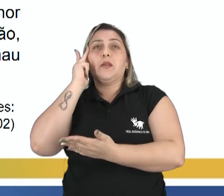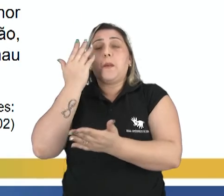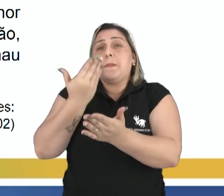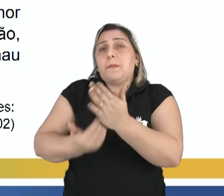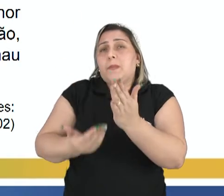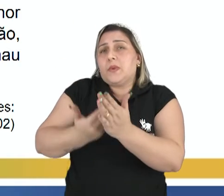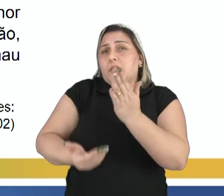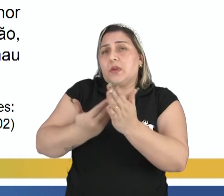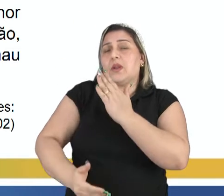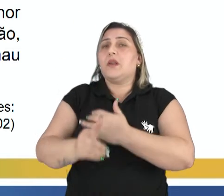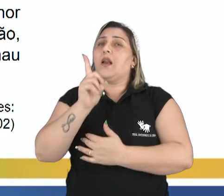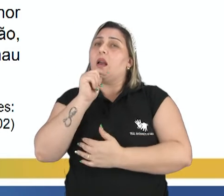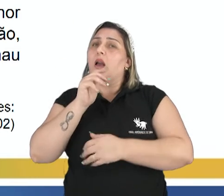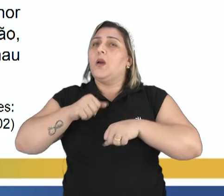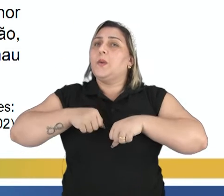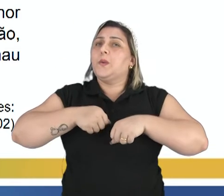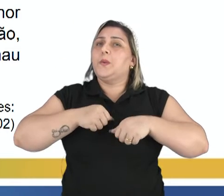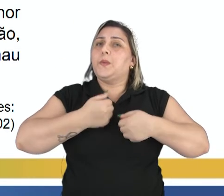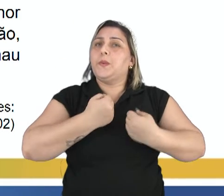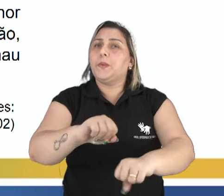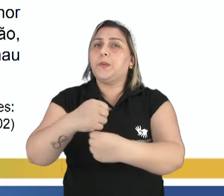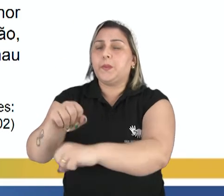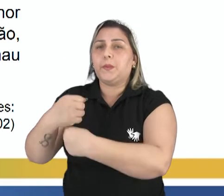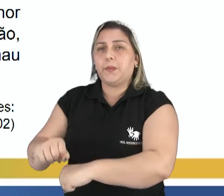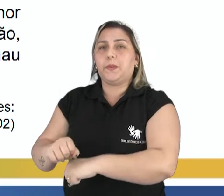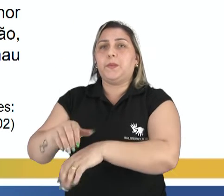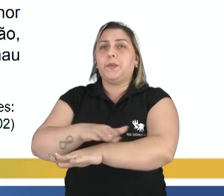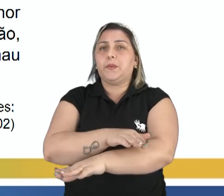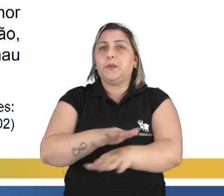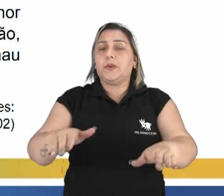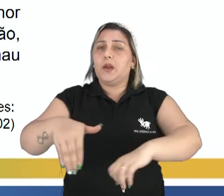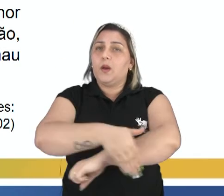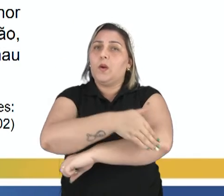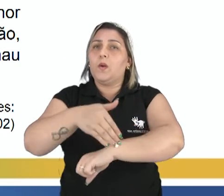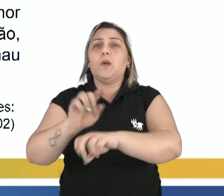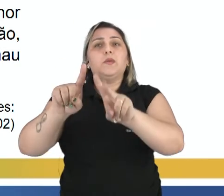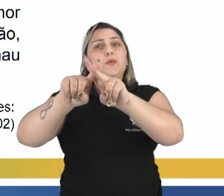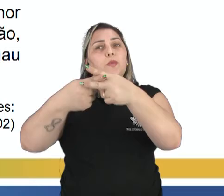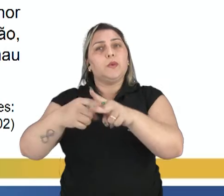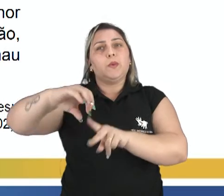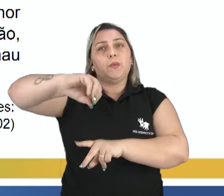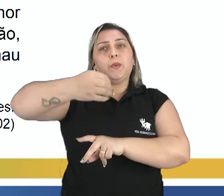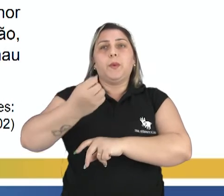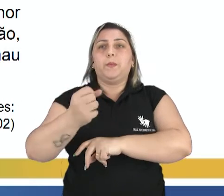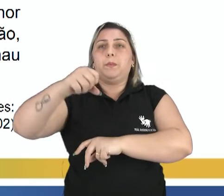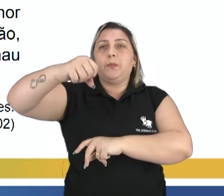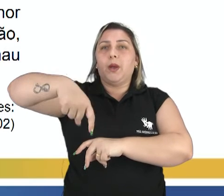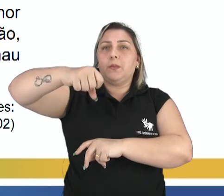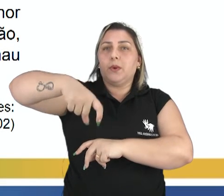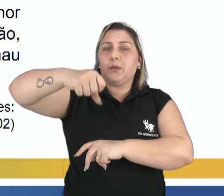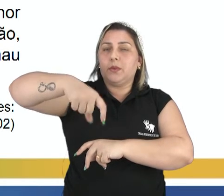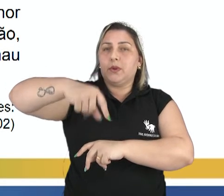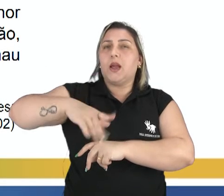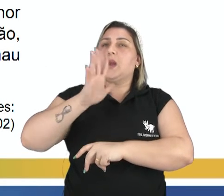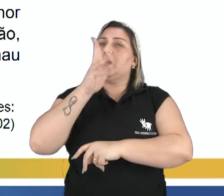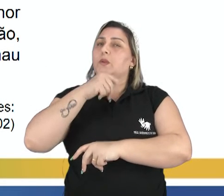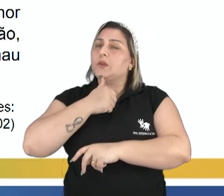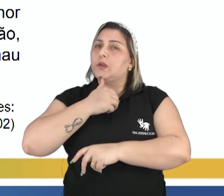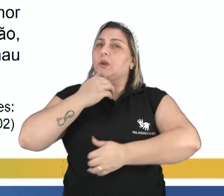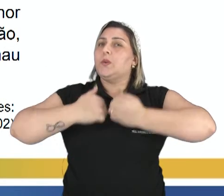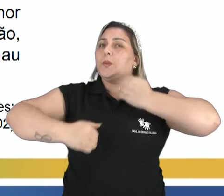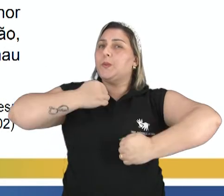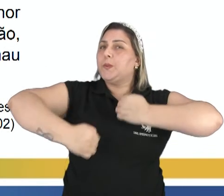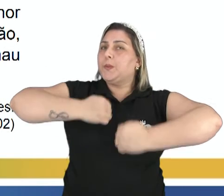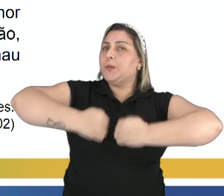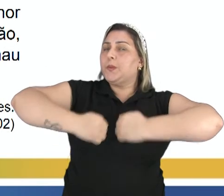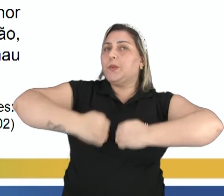água lavando calçadas diariamente, não consertando torneiras que vazam e passando muito tempo nos chuveiros.